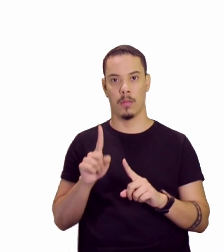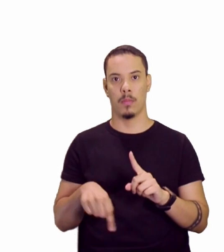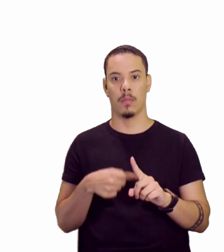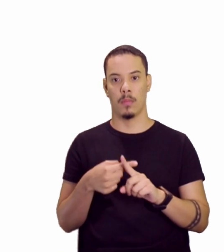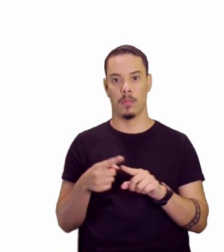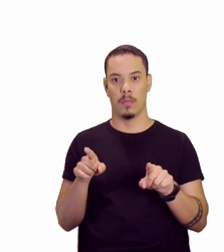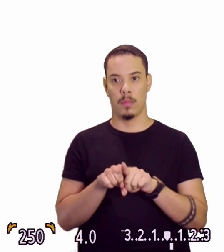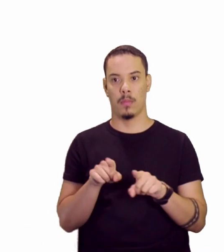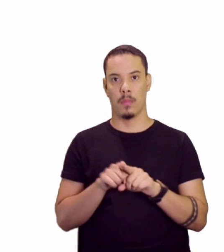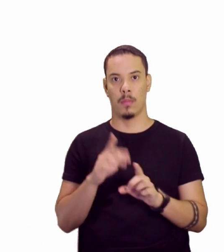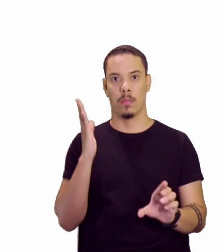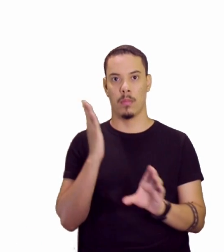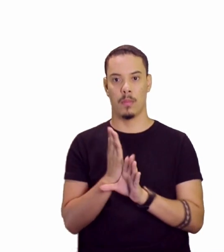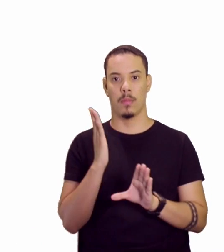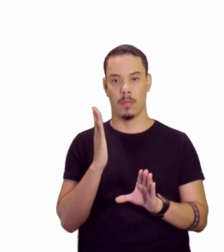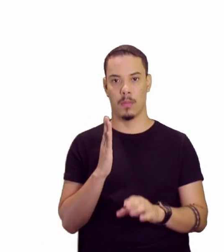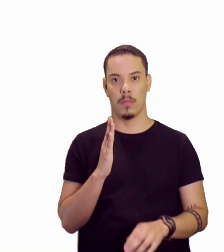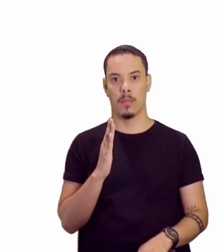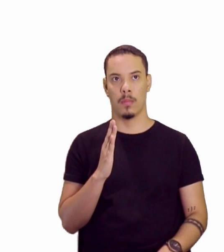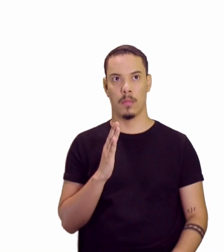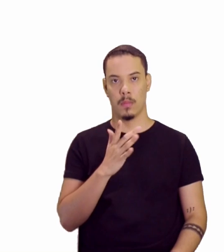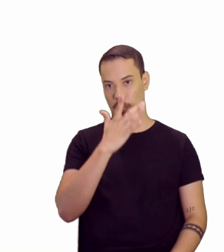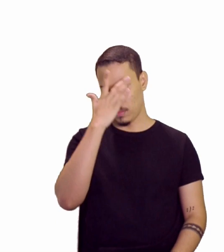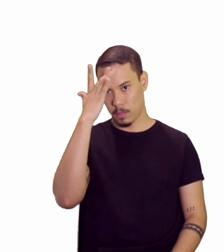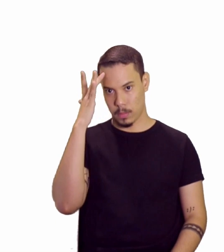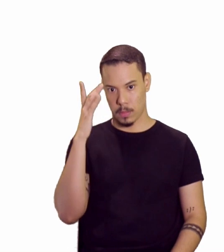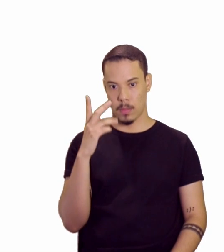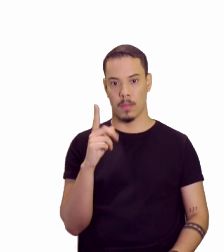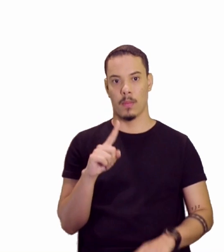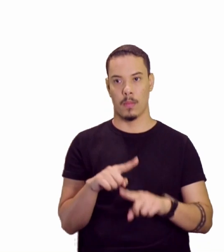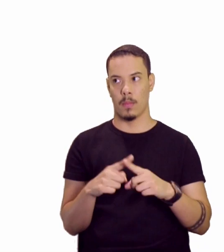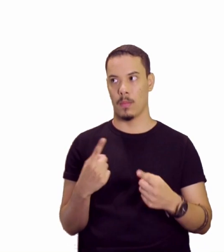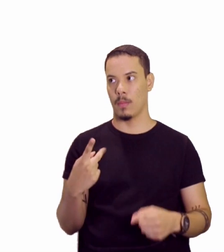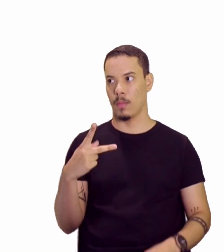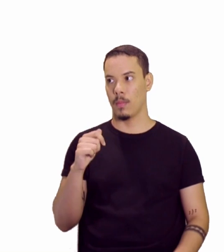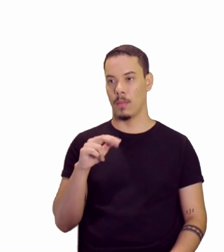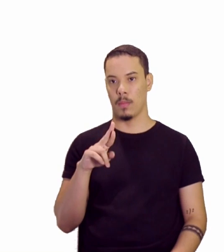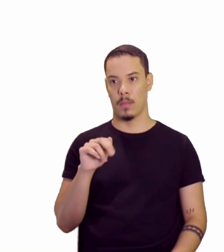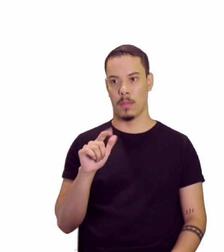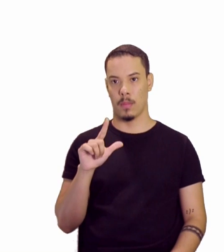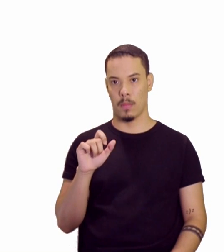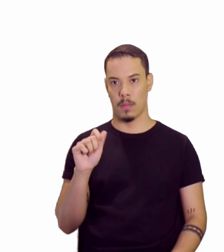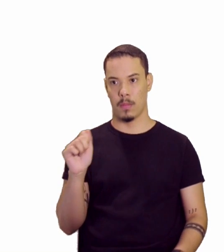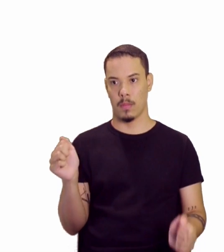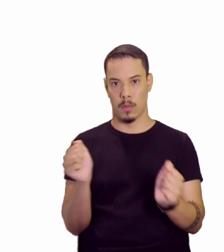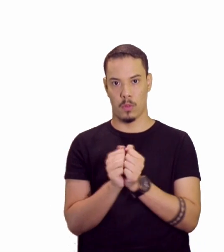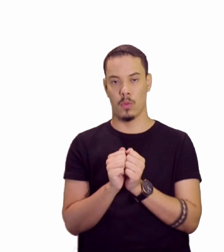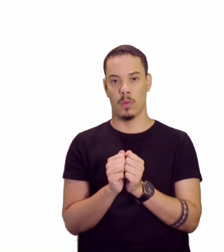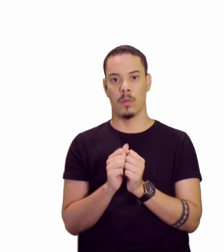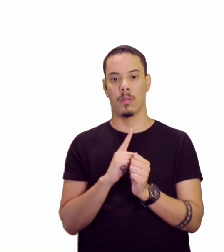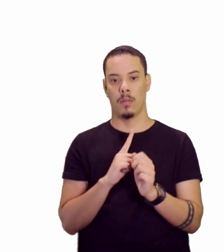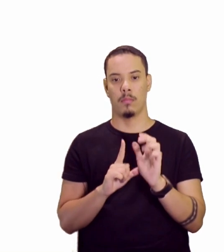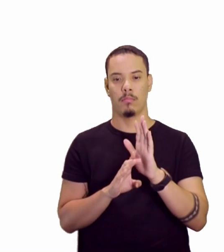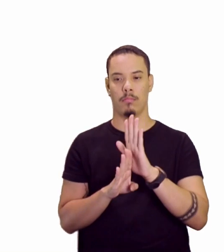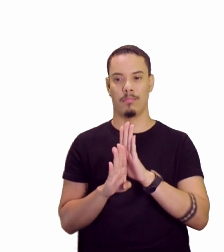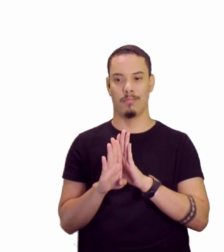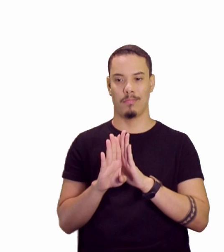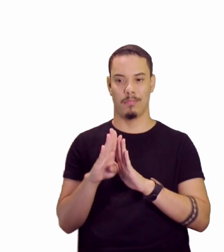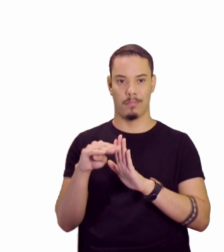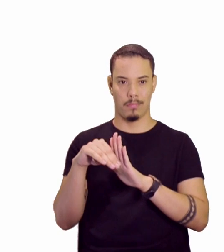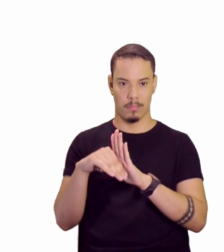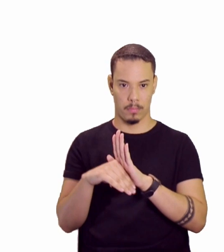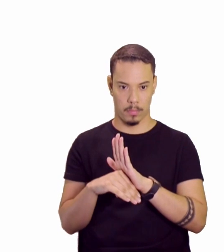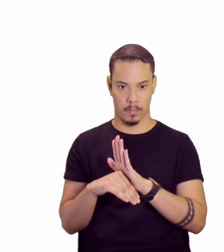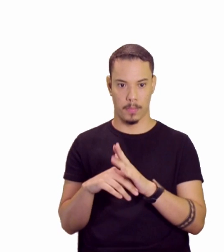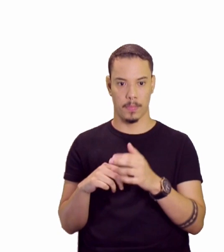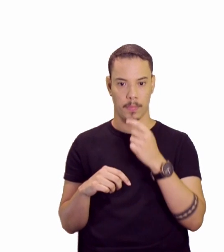aceleração. Os dois são reta, né? Só que a aceleração é paralela e a velocidade é inclinada. Aqui, pessoal,